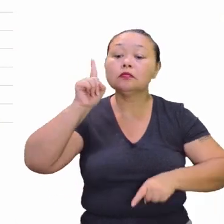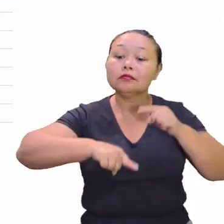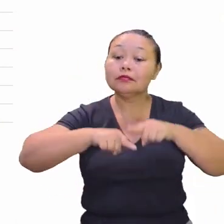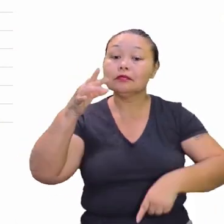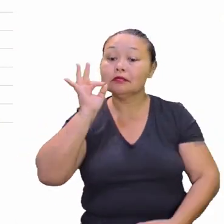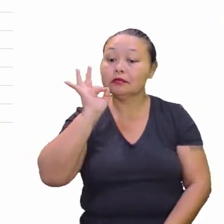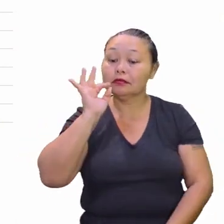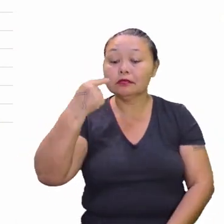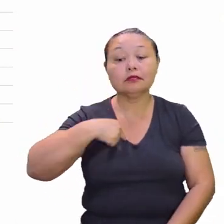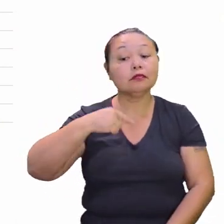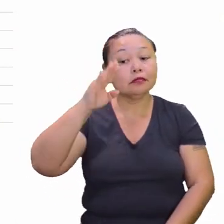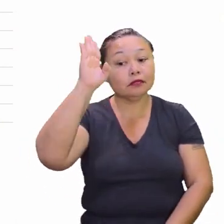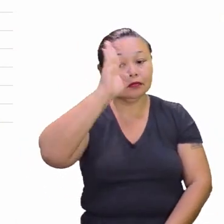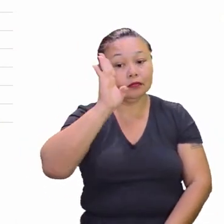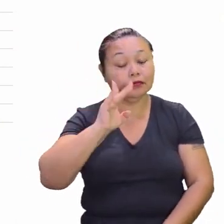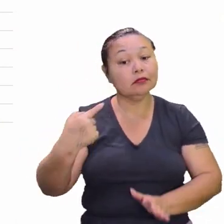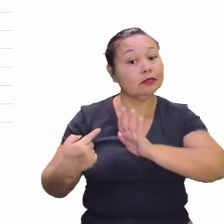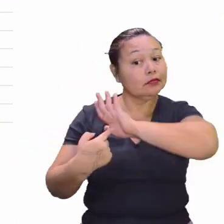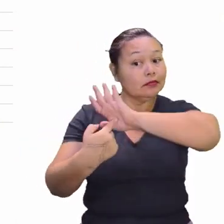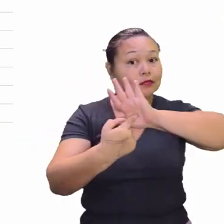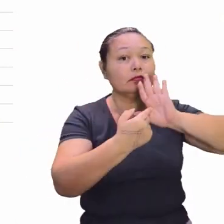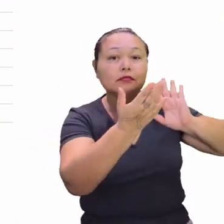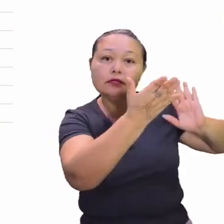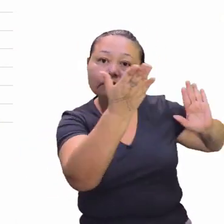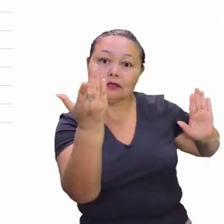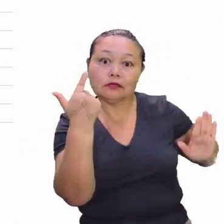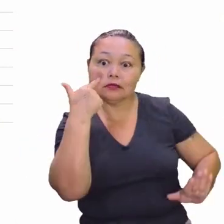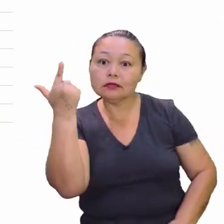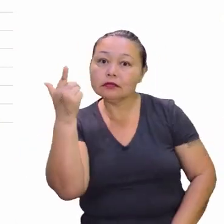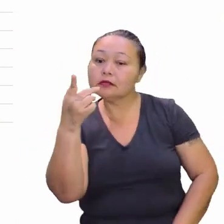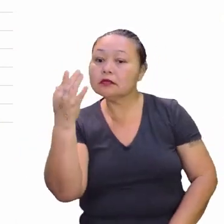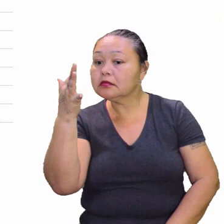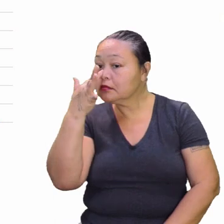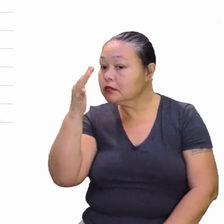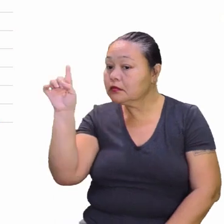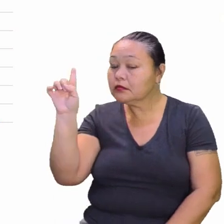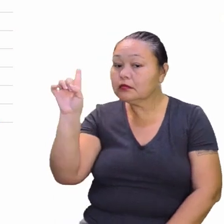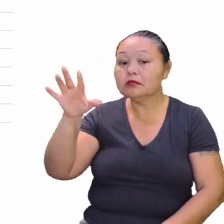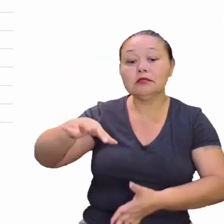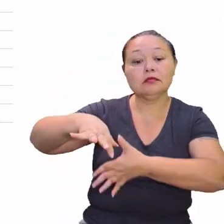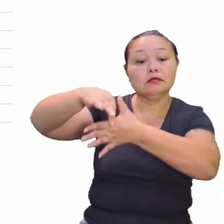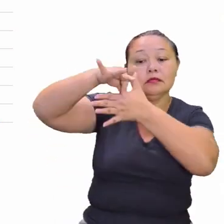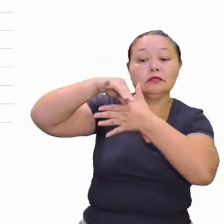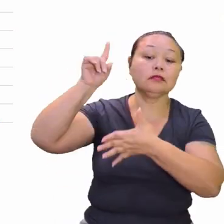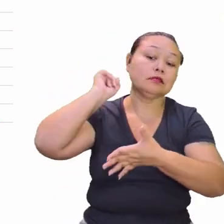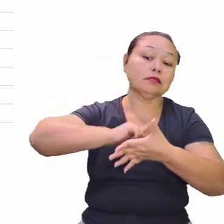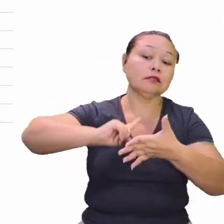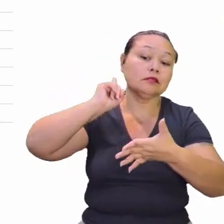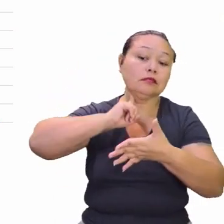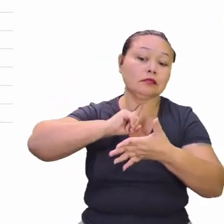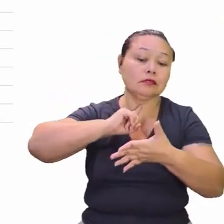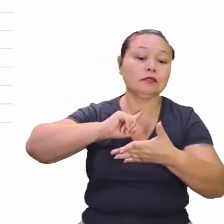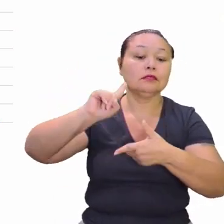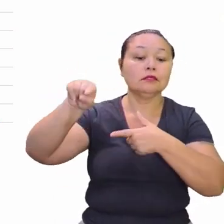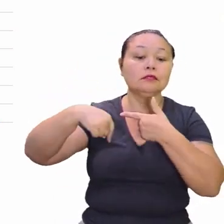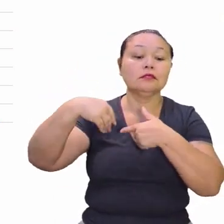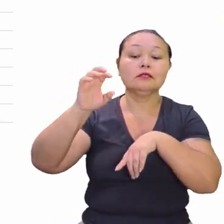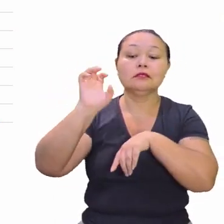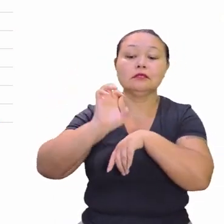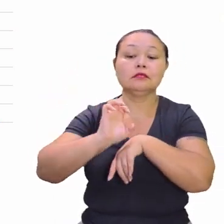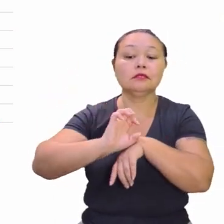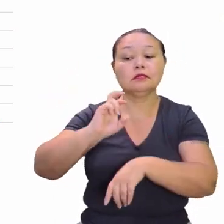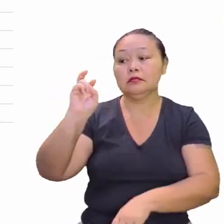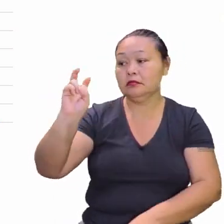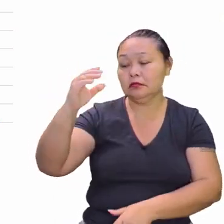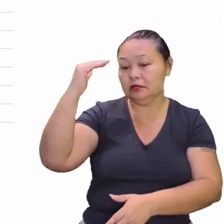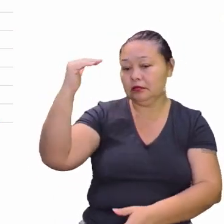produtor de café no Brasil, apresentamos esse gráfico também para vocês, a gente observa que lidera o estado de Minas Gerais, Rondônia,